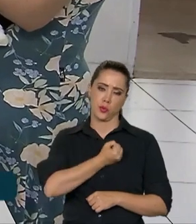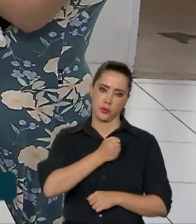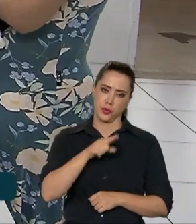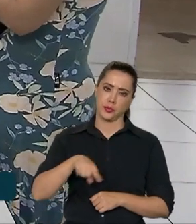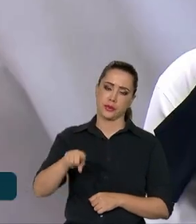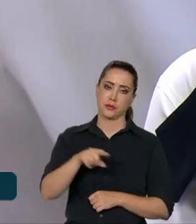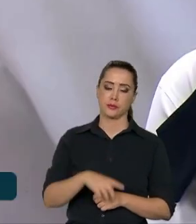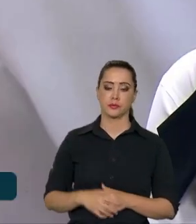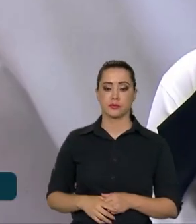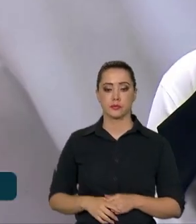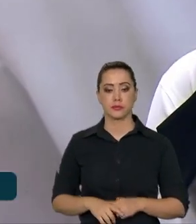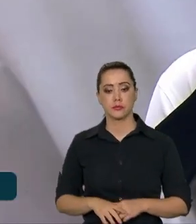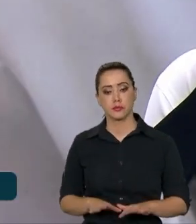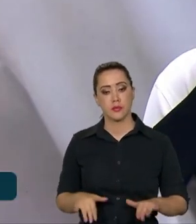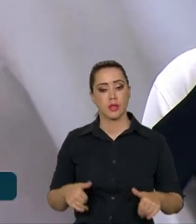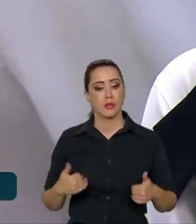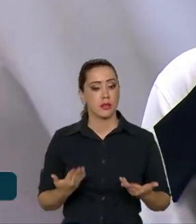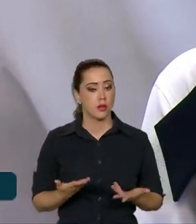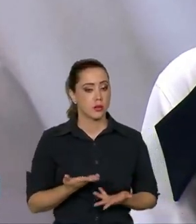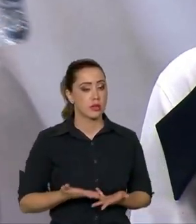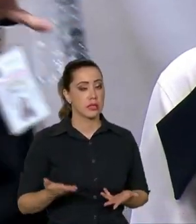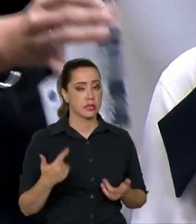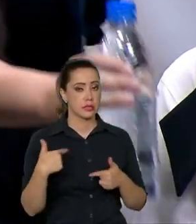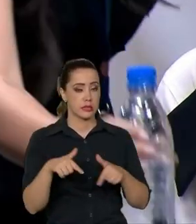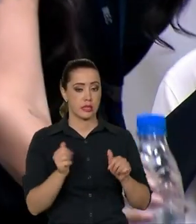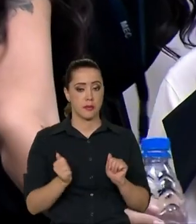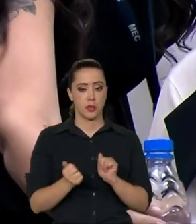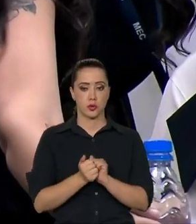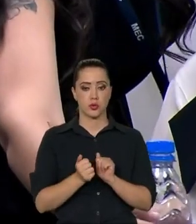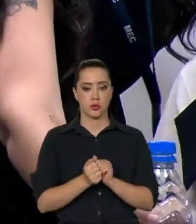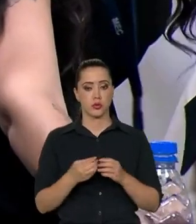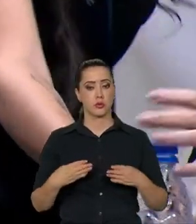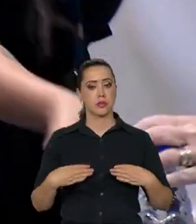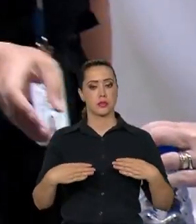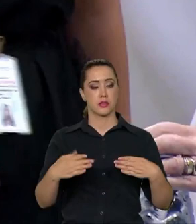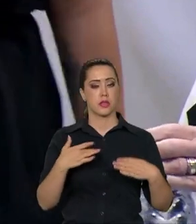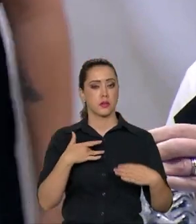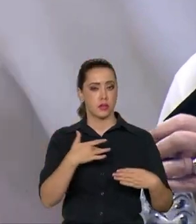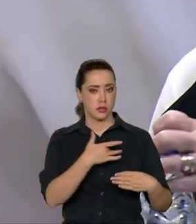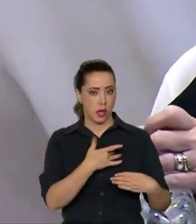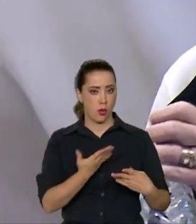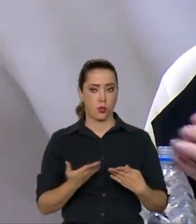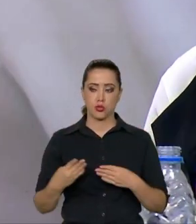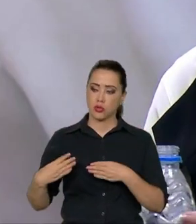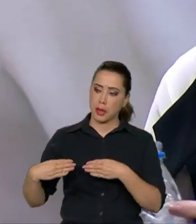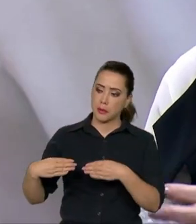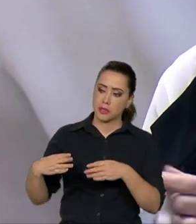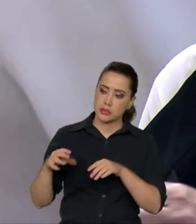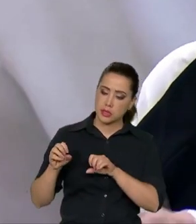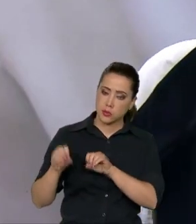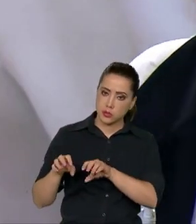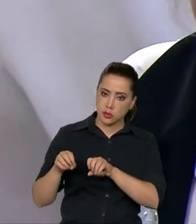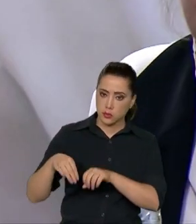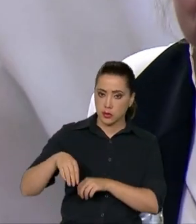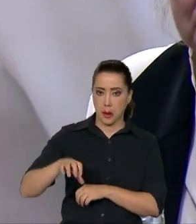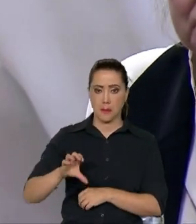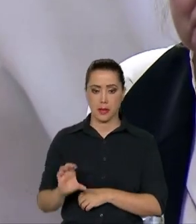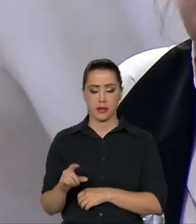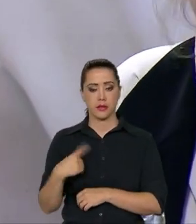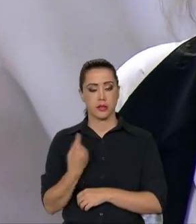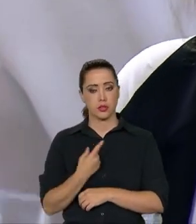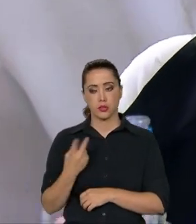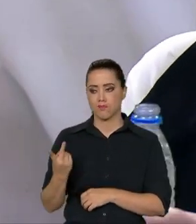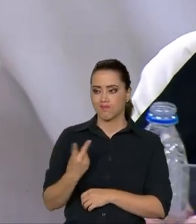parte deles. É por isso que nesse trabalho conjunto entre Ministério da Saúde e Ministério da Educação,